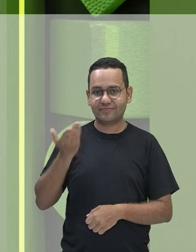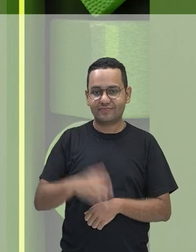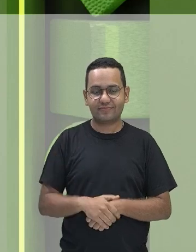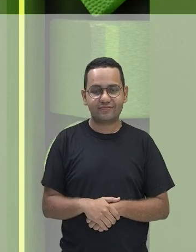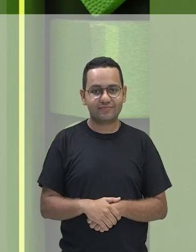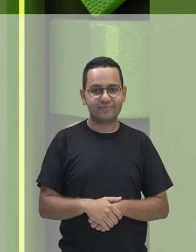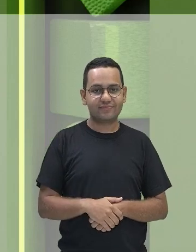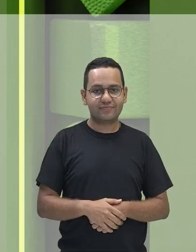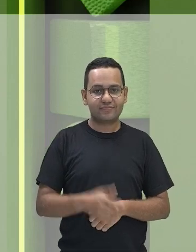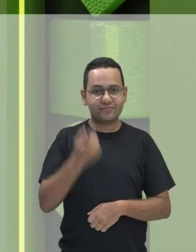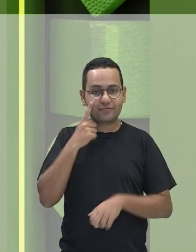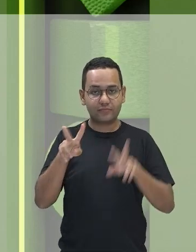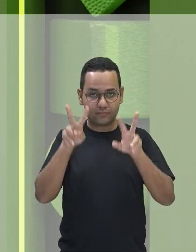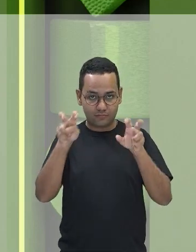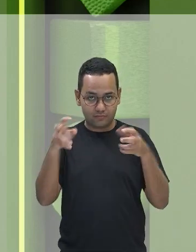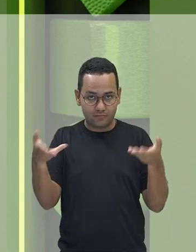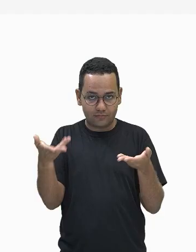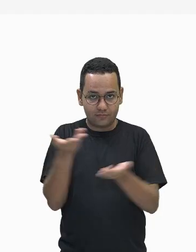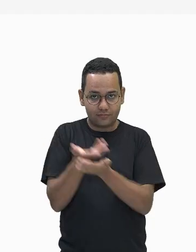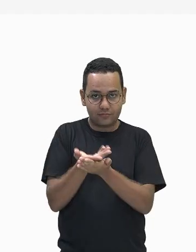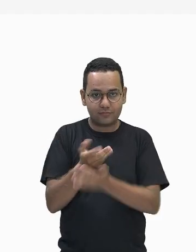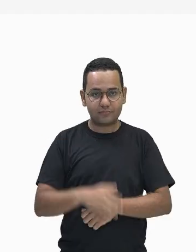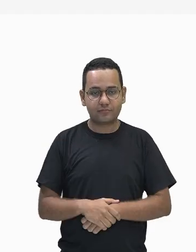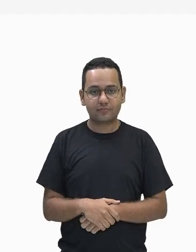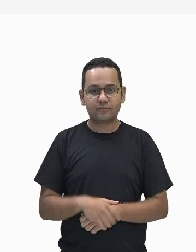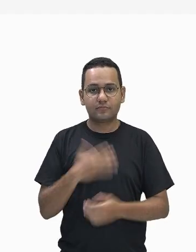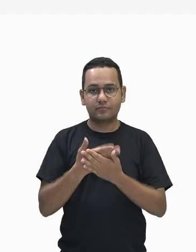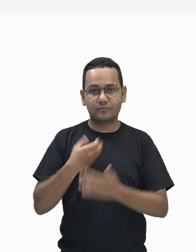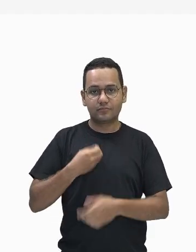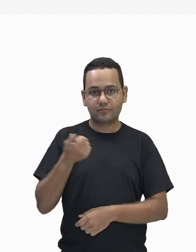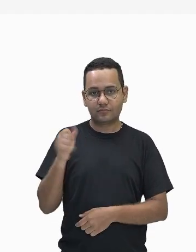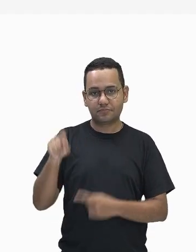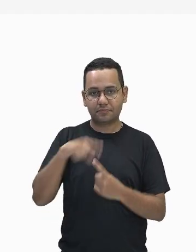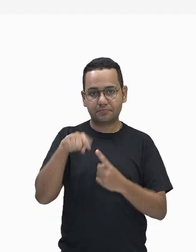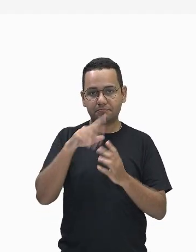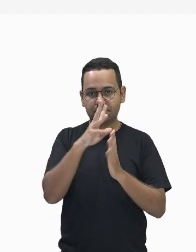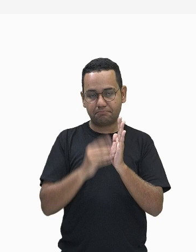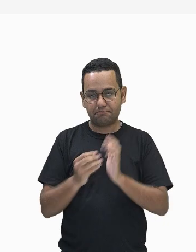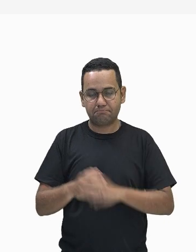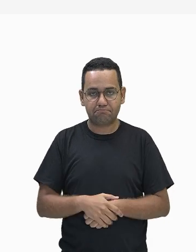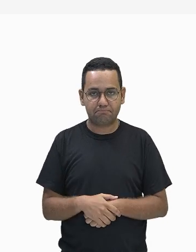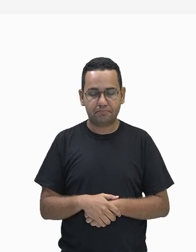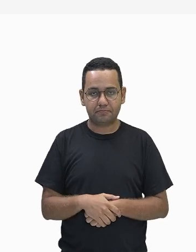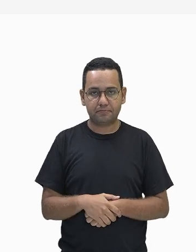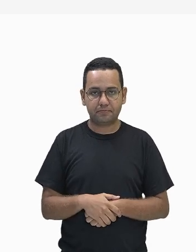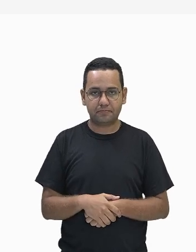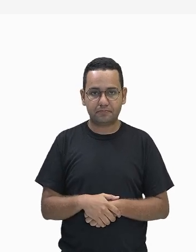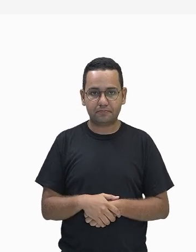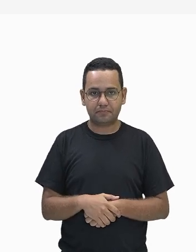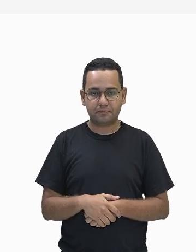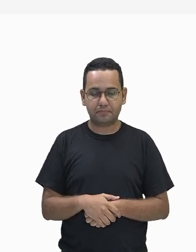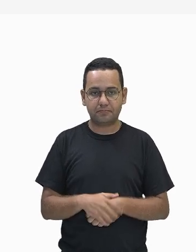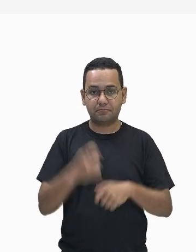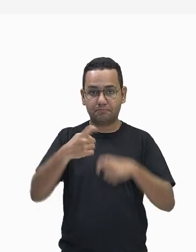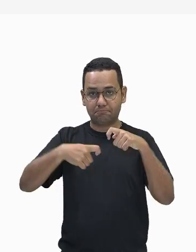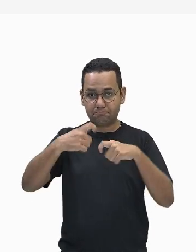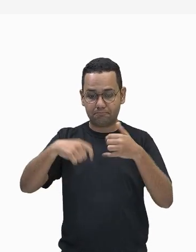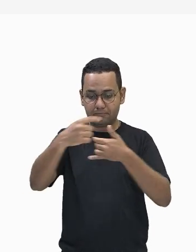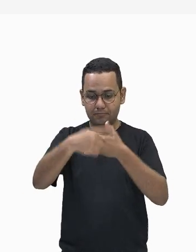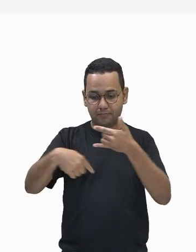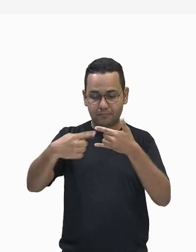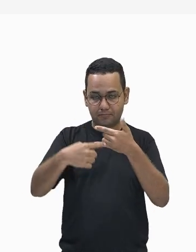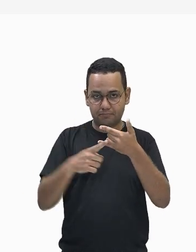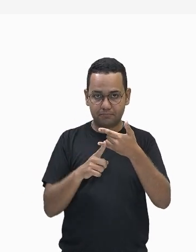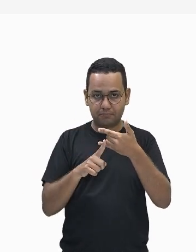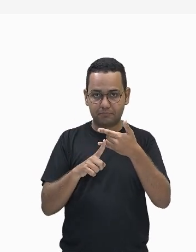vamos agora conhecer o objeto de conhecimento da nossa aula. A aula 18 tem como objeto de conhecimento o sistema reprodutor feminino